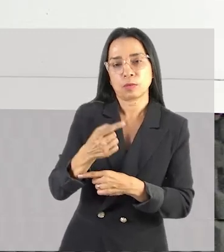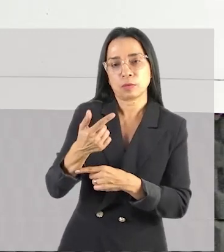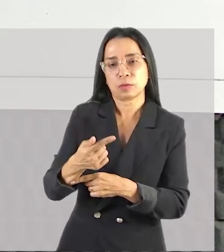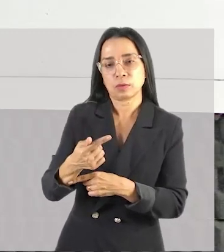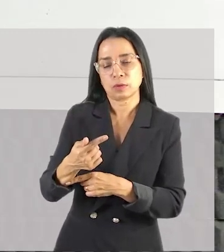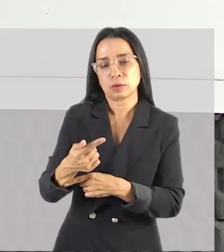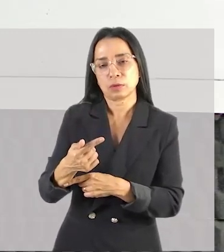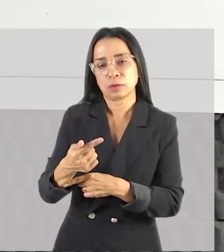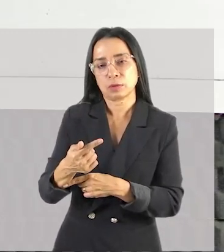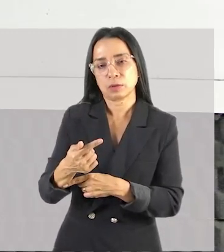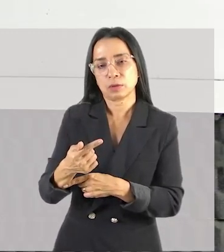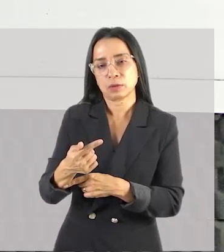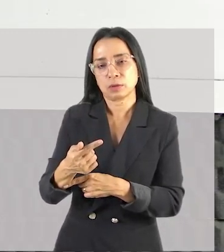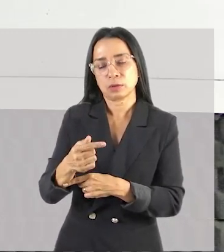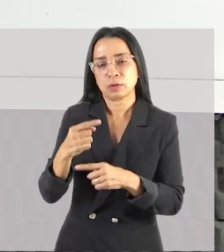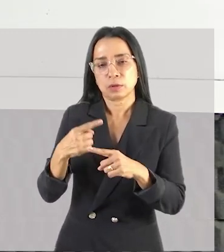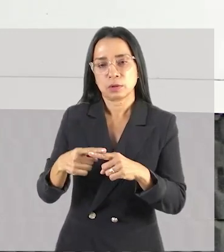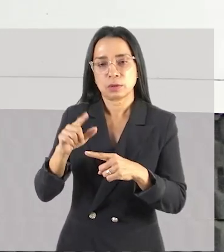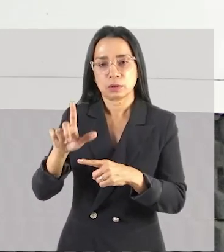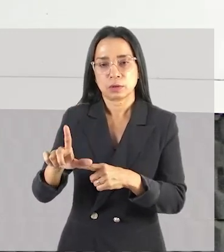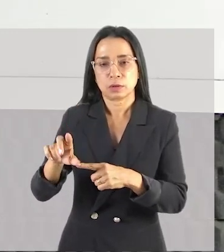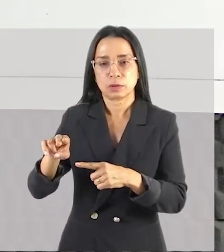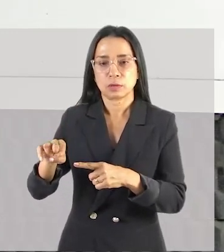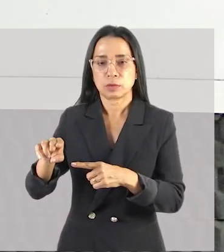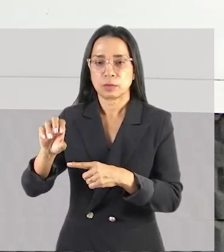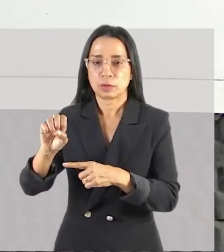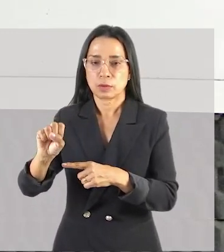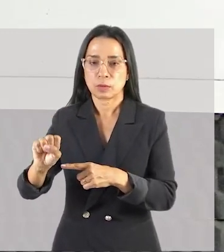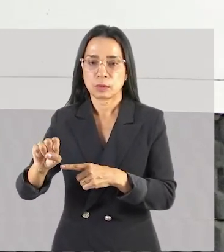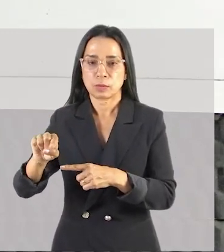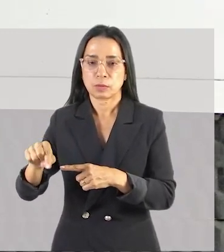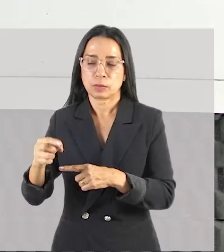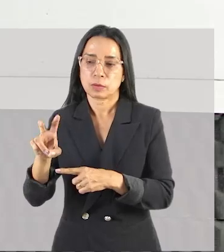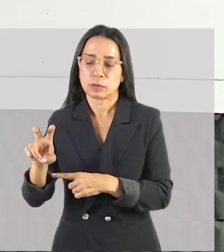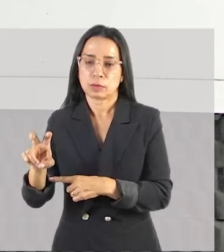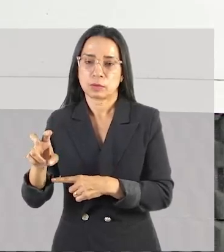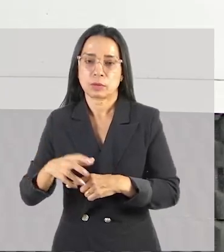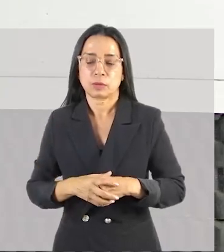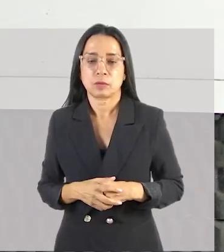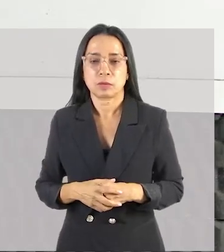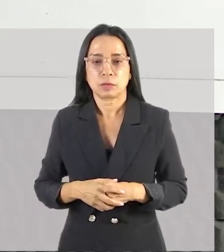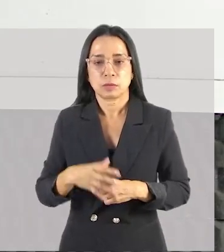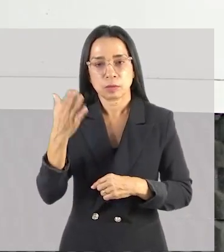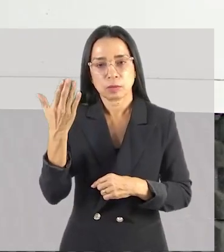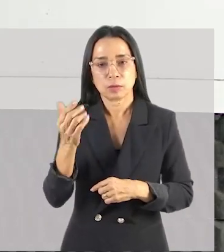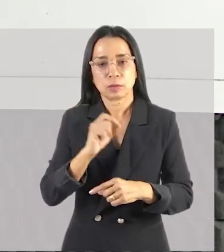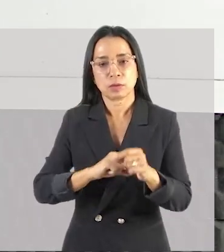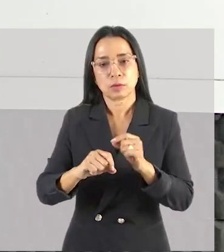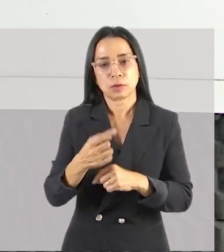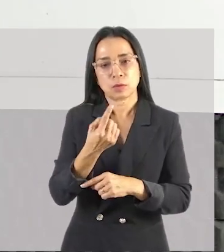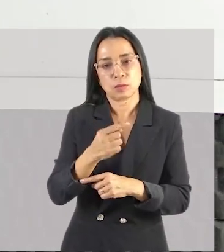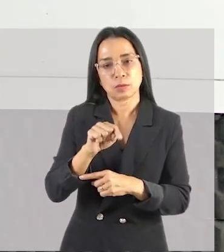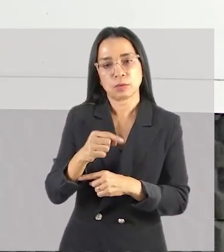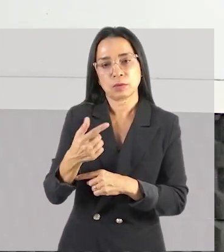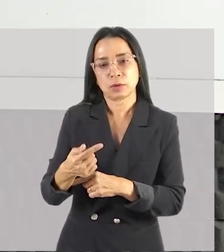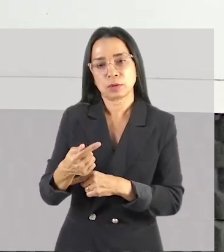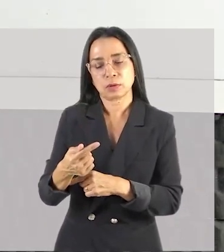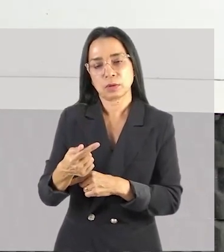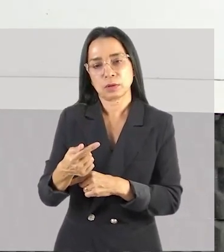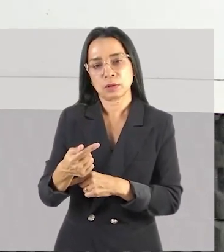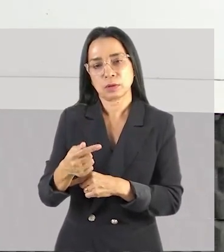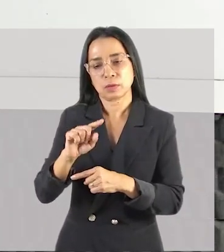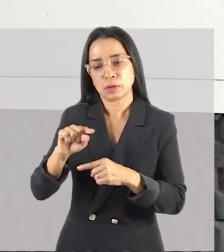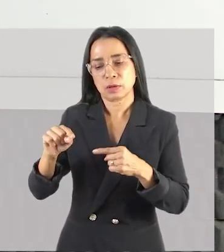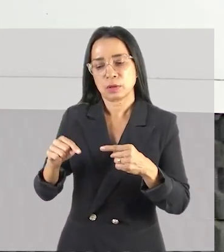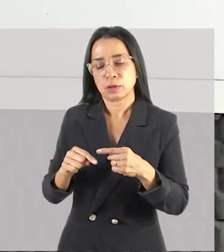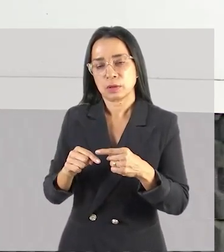vezes L igual a 8,5. Você sabe que esse 1,7 passa dividindo.